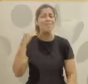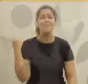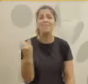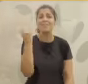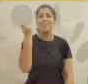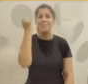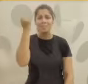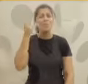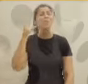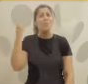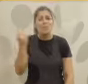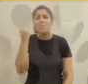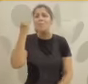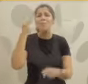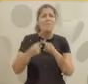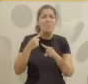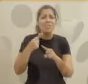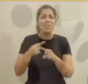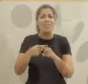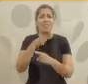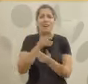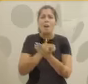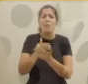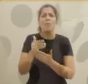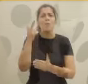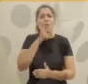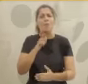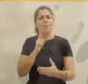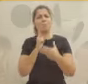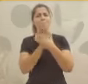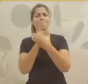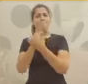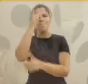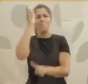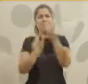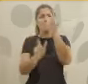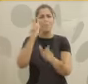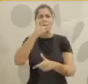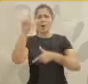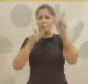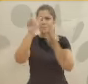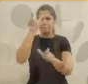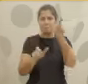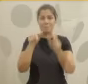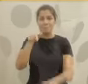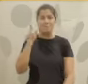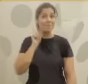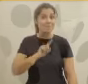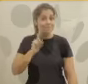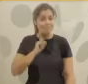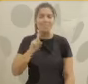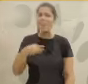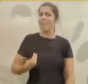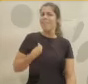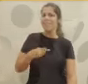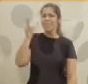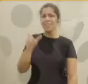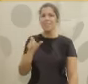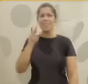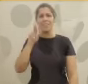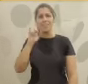normalmente pelo Flamengo. Para lá e para cá, eu vou para lá, para perto da piscina. E ele vai depois.